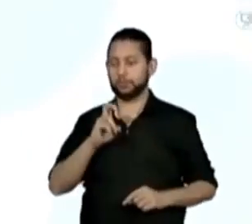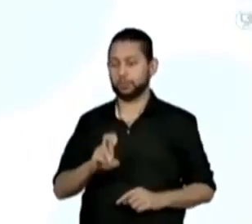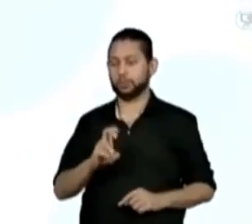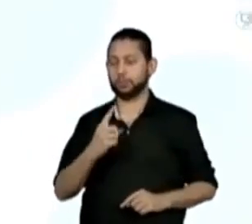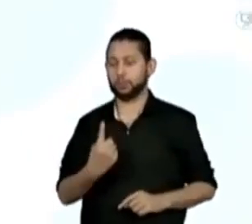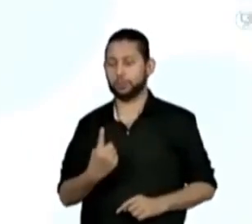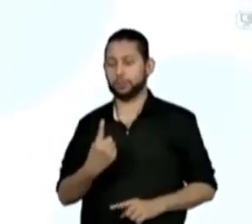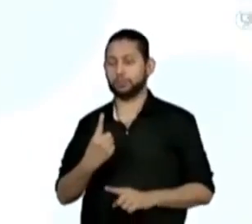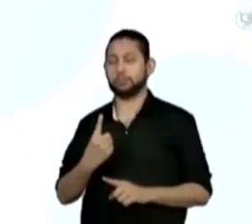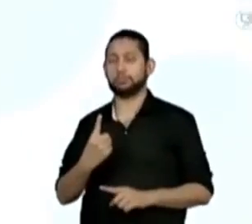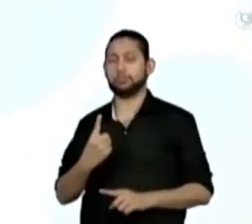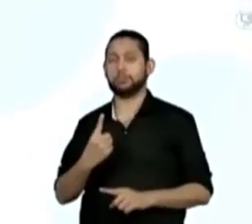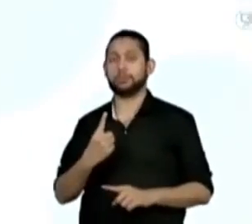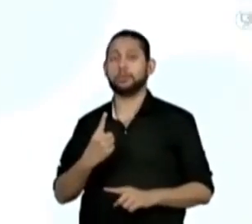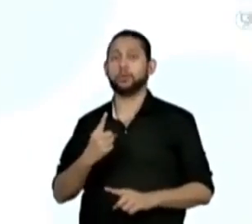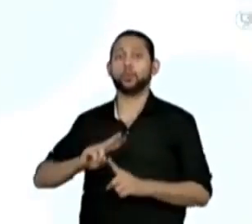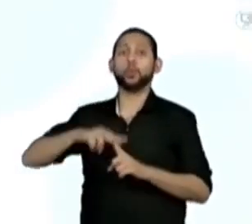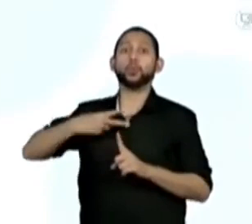Vamos lá.